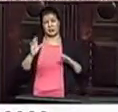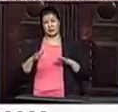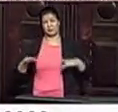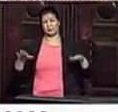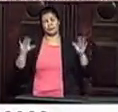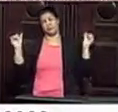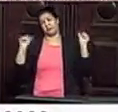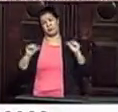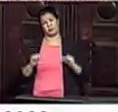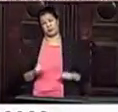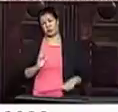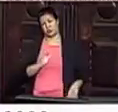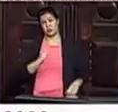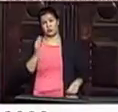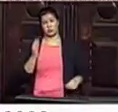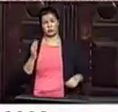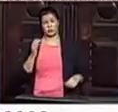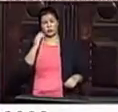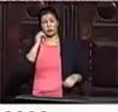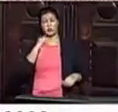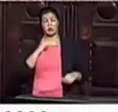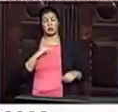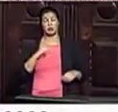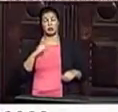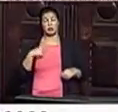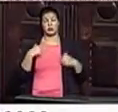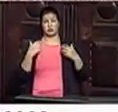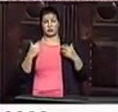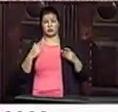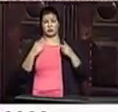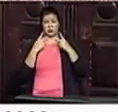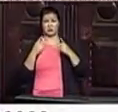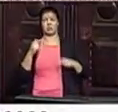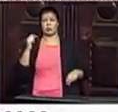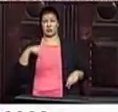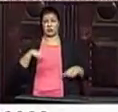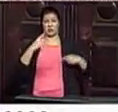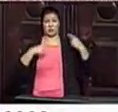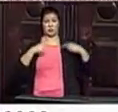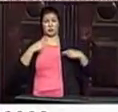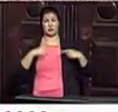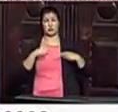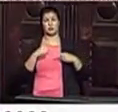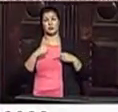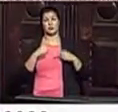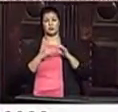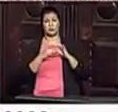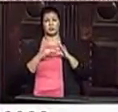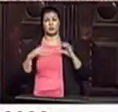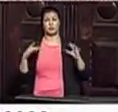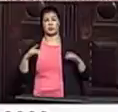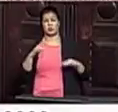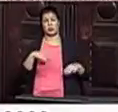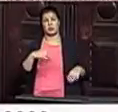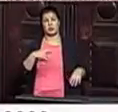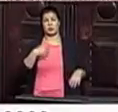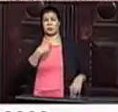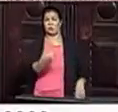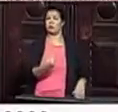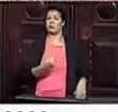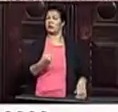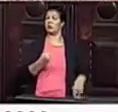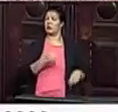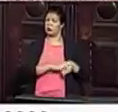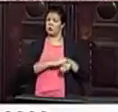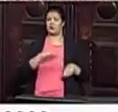ainda pior, de horror. Então, eu quero aqui aproveitar para dizer que esse debate hoje permite também esse acréscimo. É preciso que a gente se coloque cada